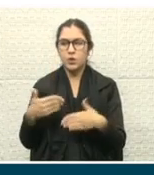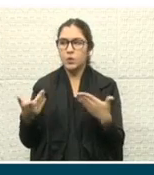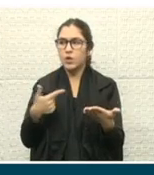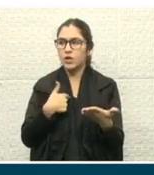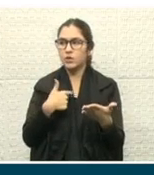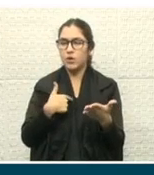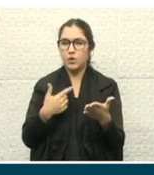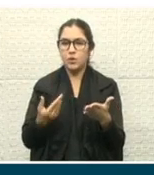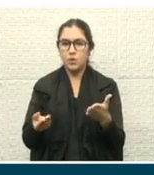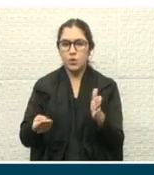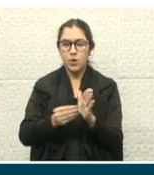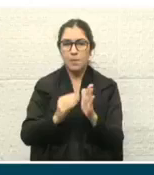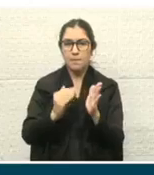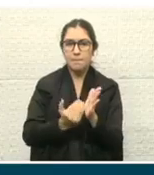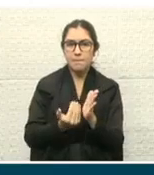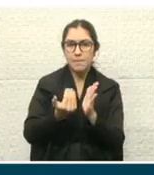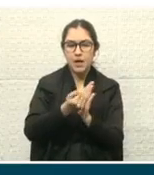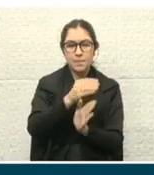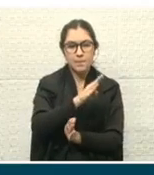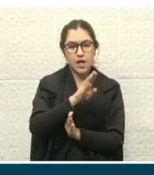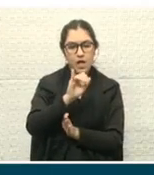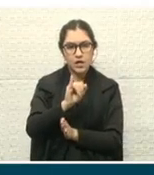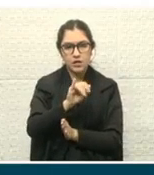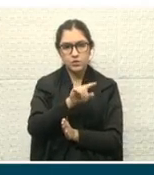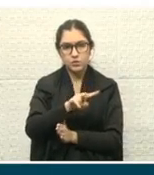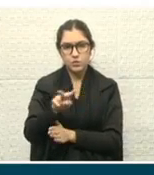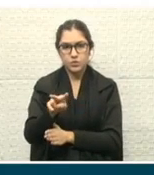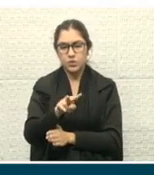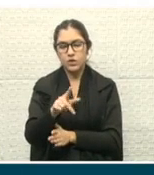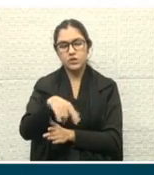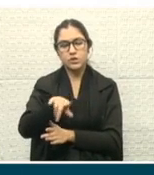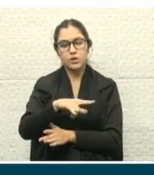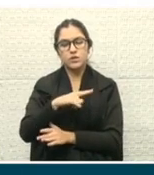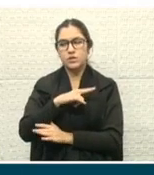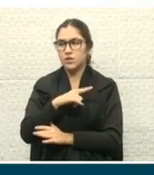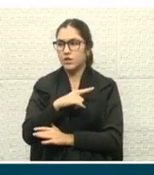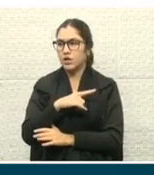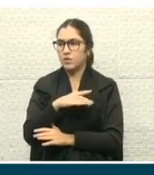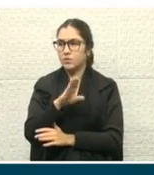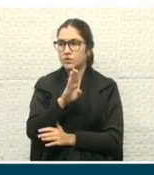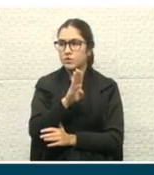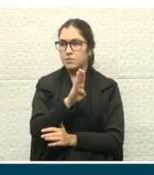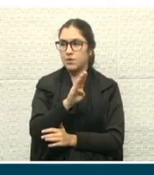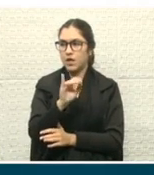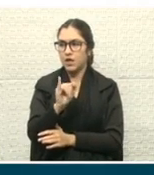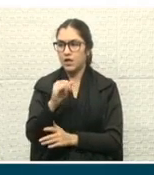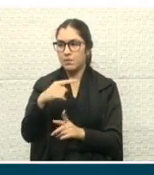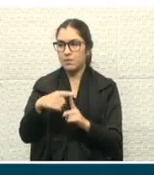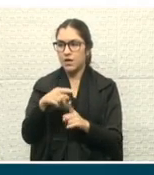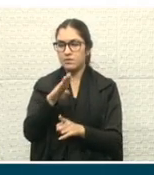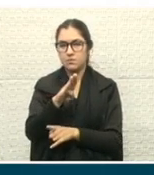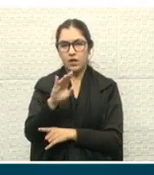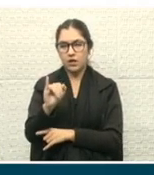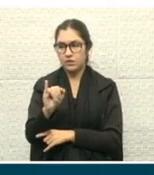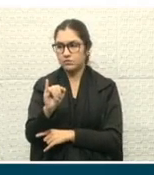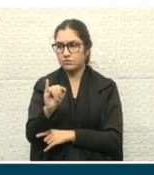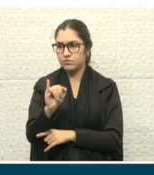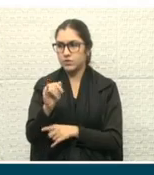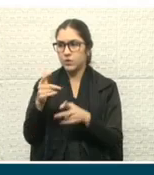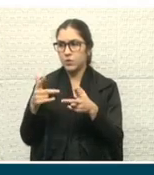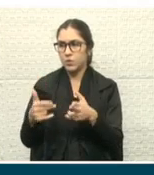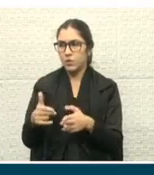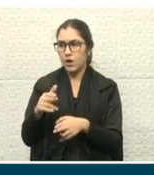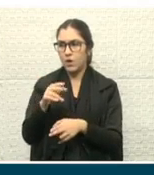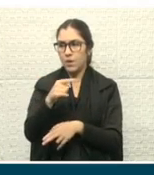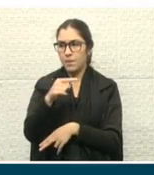eu adiciono BI em ambos os membros, nós vamos ter BI mais BI